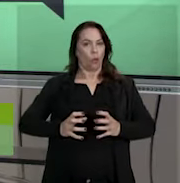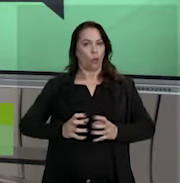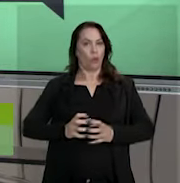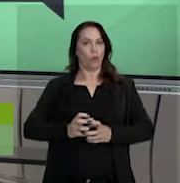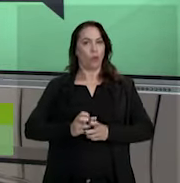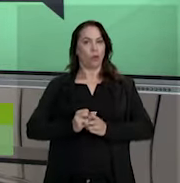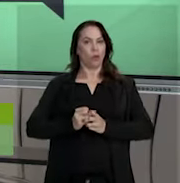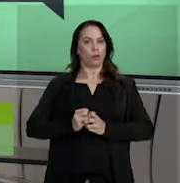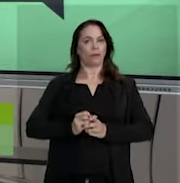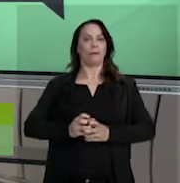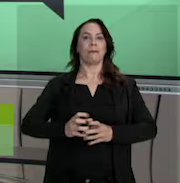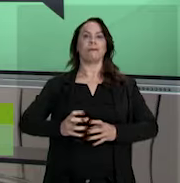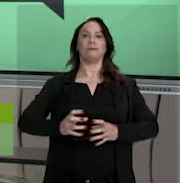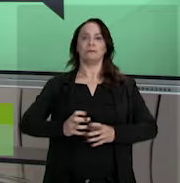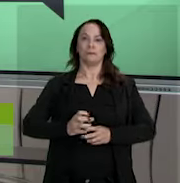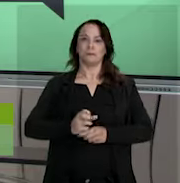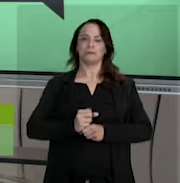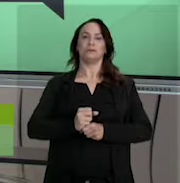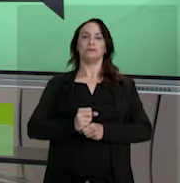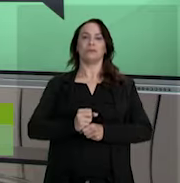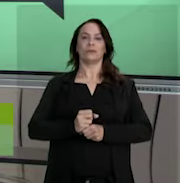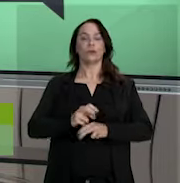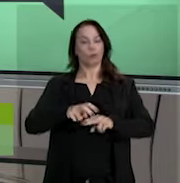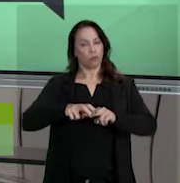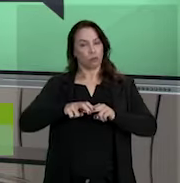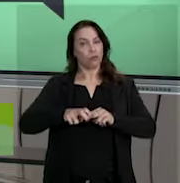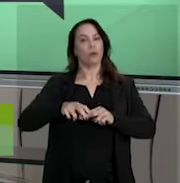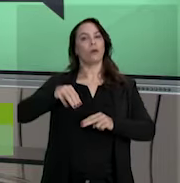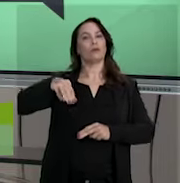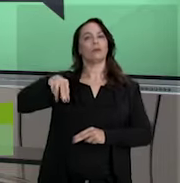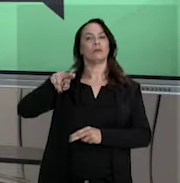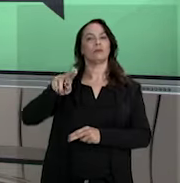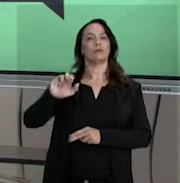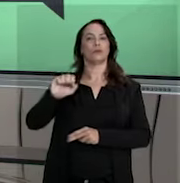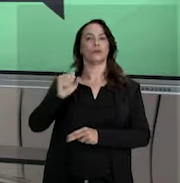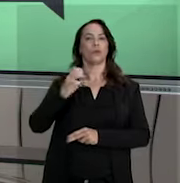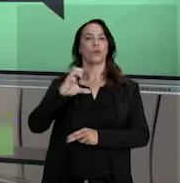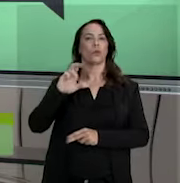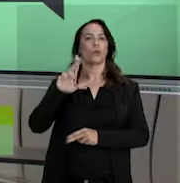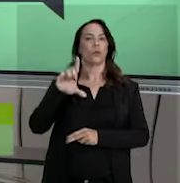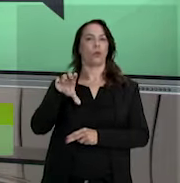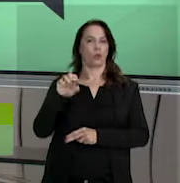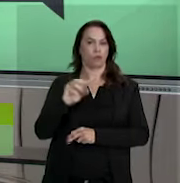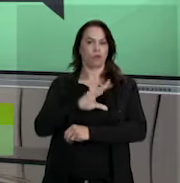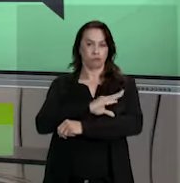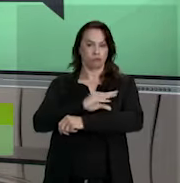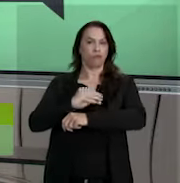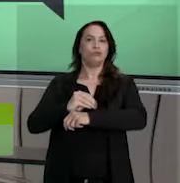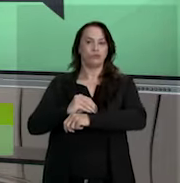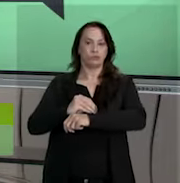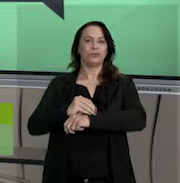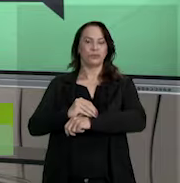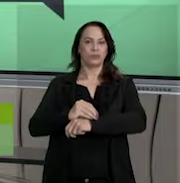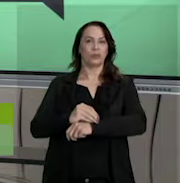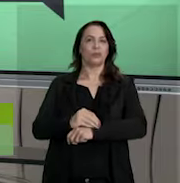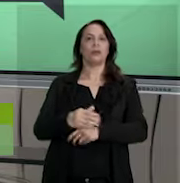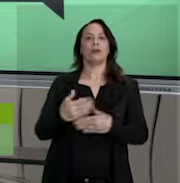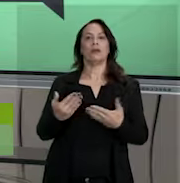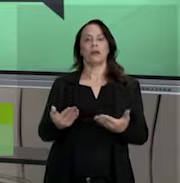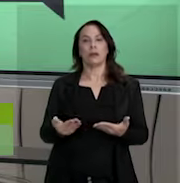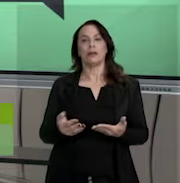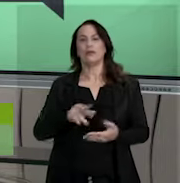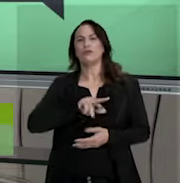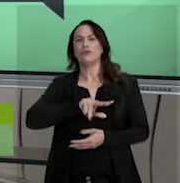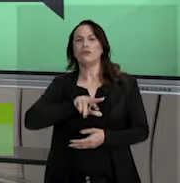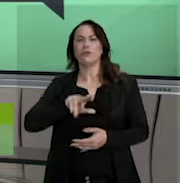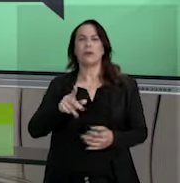ele diminui e aumenta de tamanho graças à existência dessa musculatura que nós temos revestindo. Aí, a musculatura vai ter um diferencial